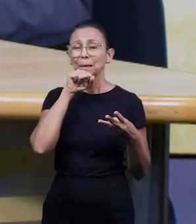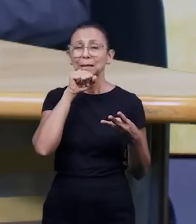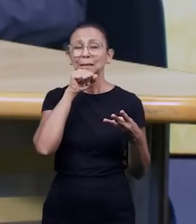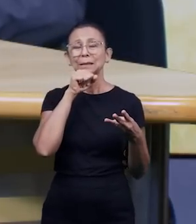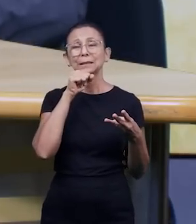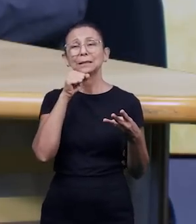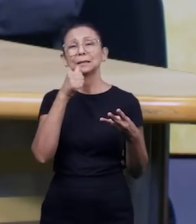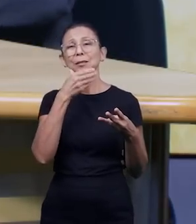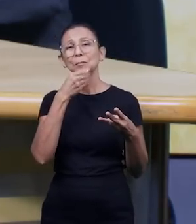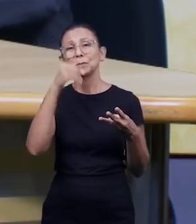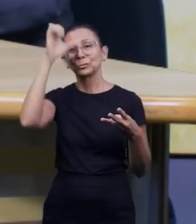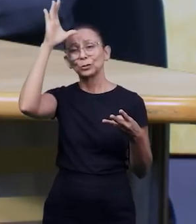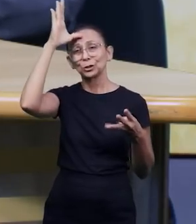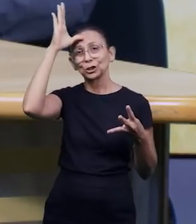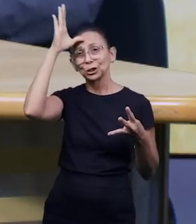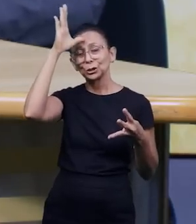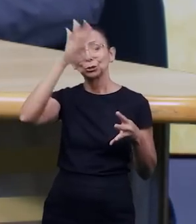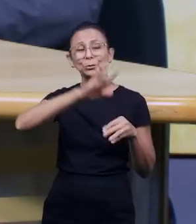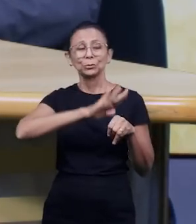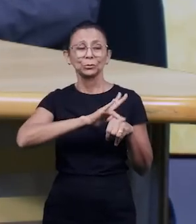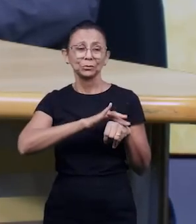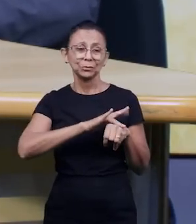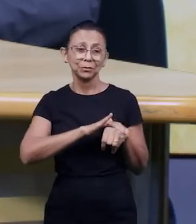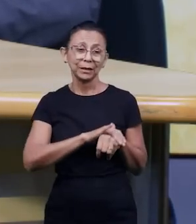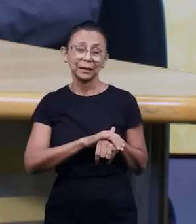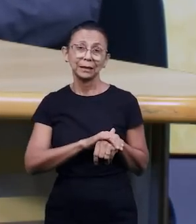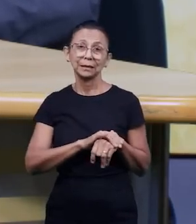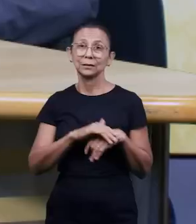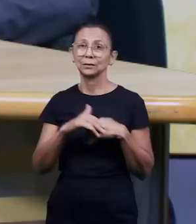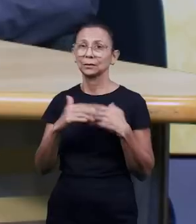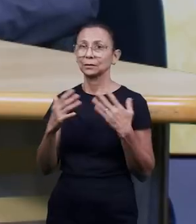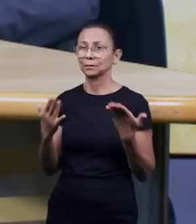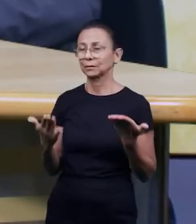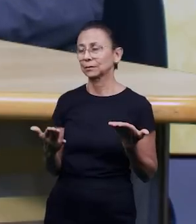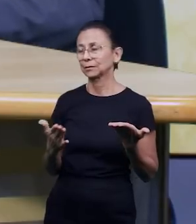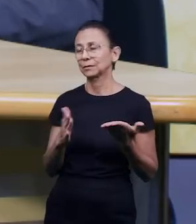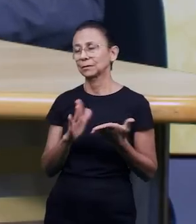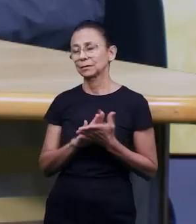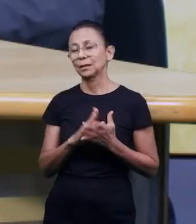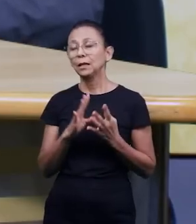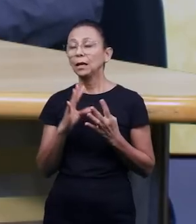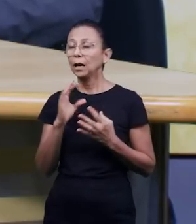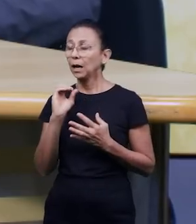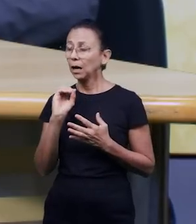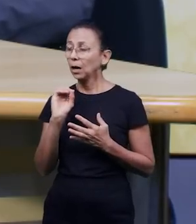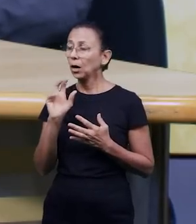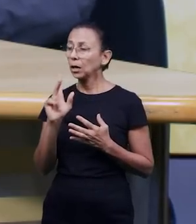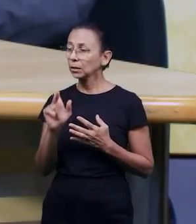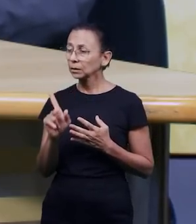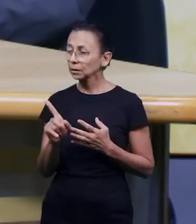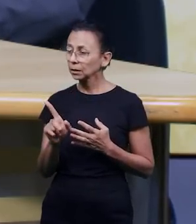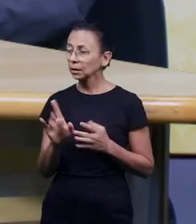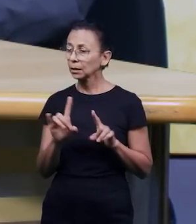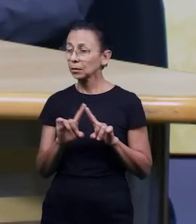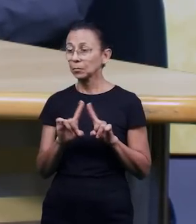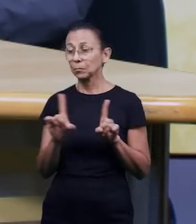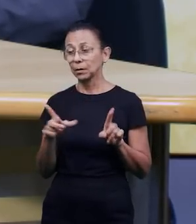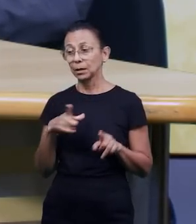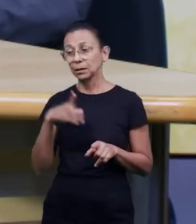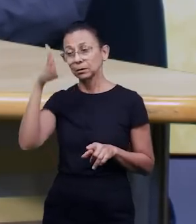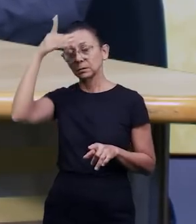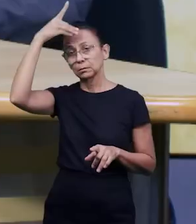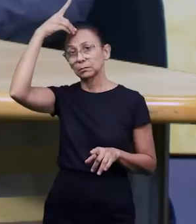olha, o senhor está dando uns dons a seu respeito, eu estou observando que você está assim, aos sinais que você está assim, você fez